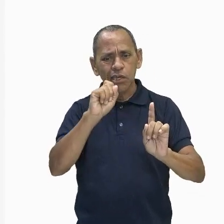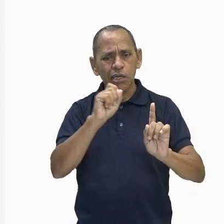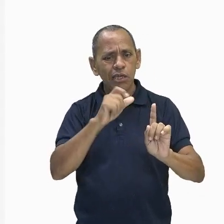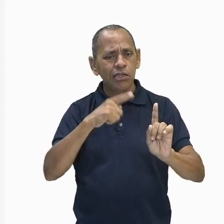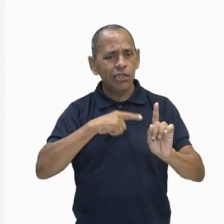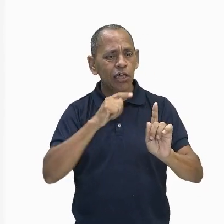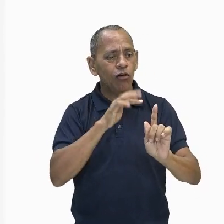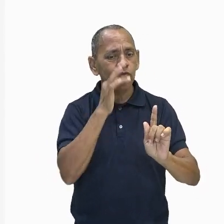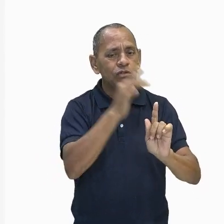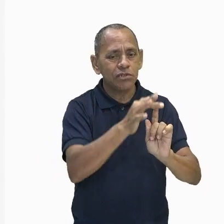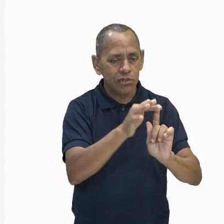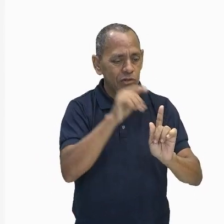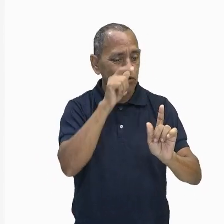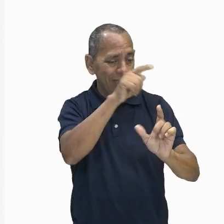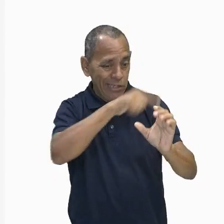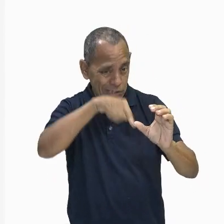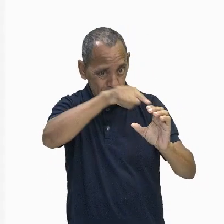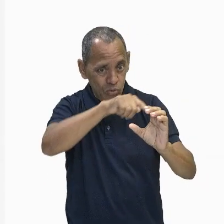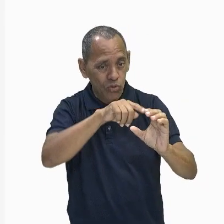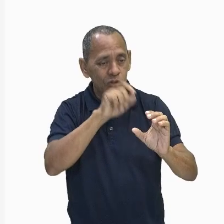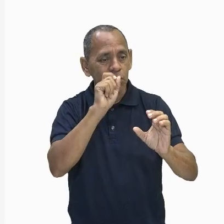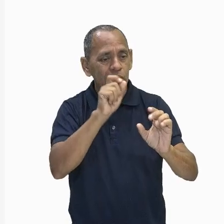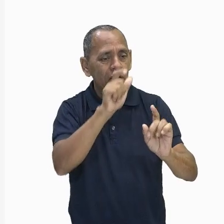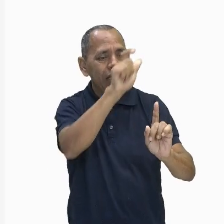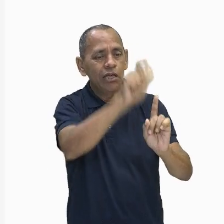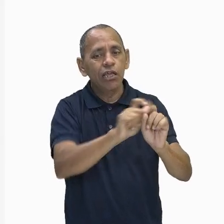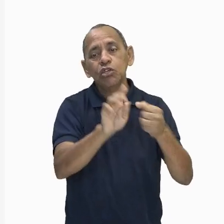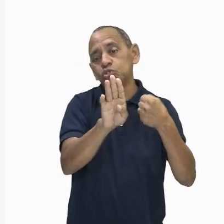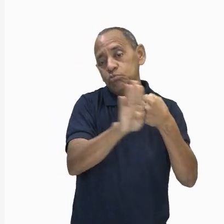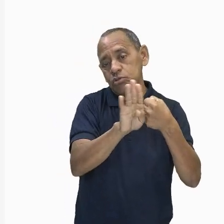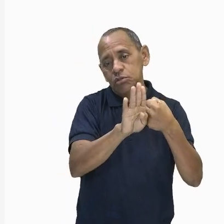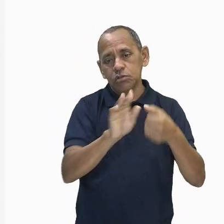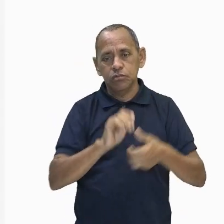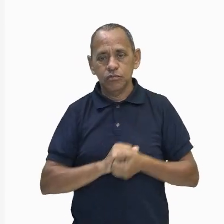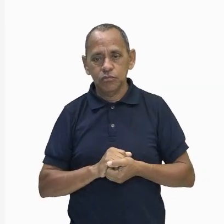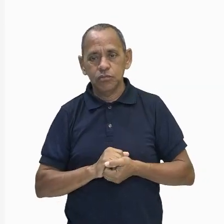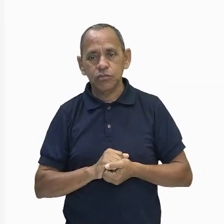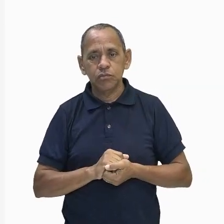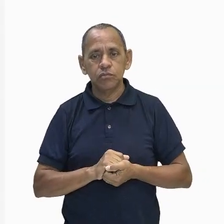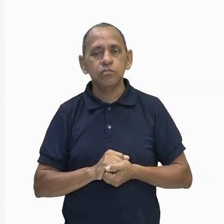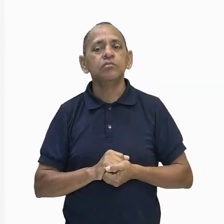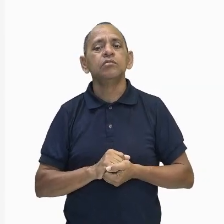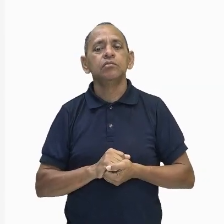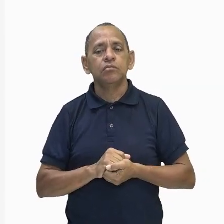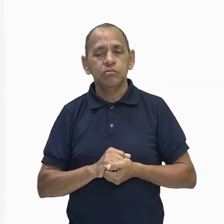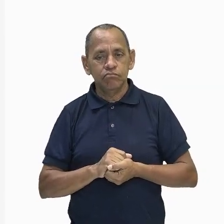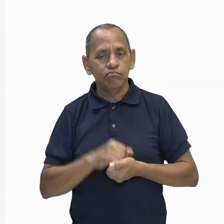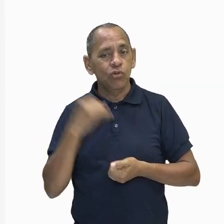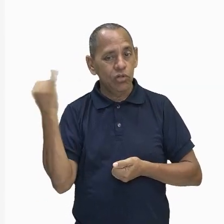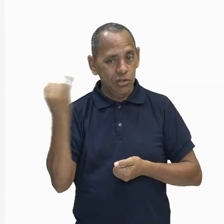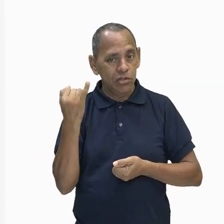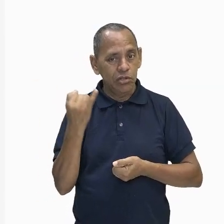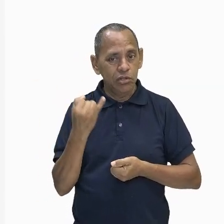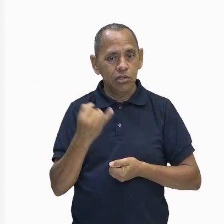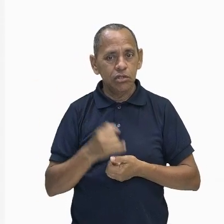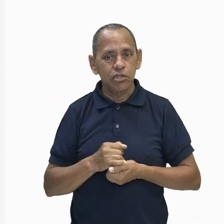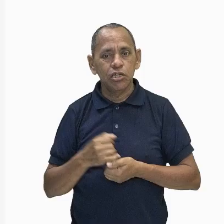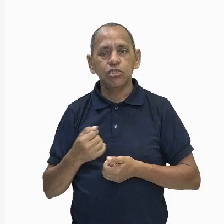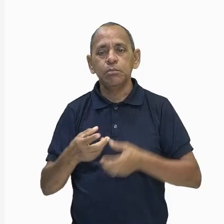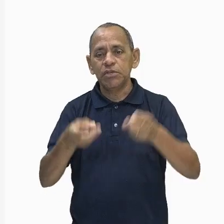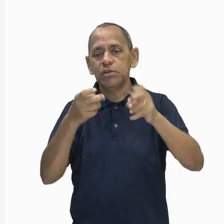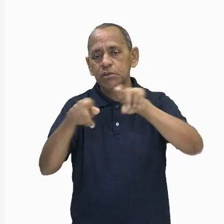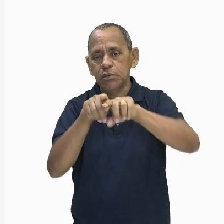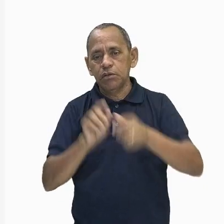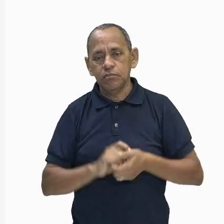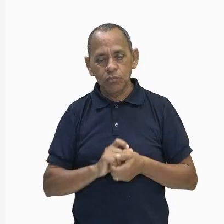de núcleo sempre será ali um substantivo, né? Preferencialmente um substantivo. Agora, as outras